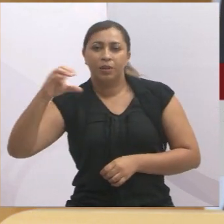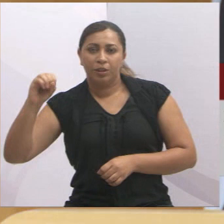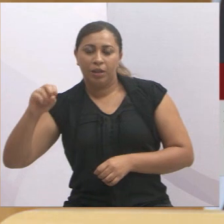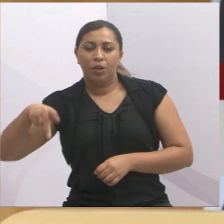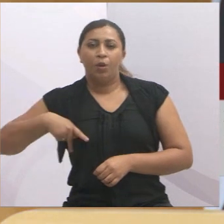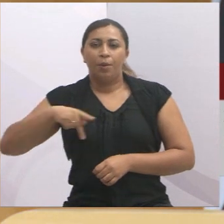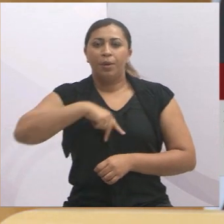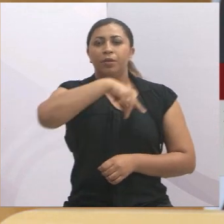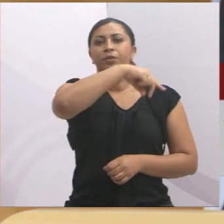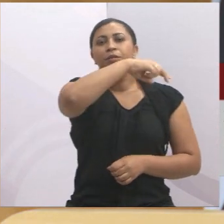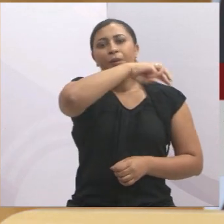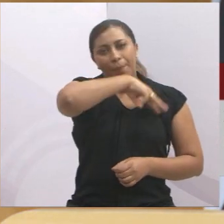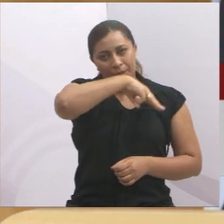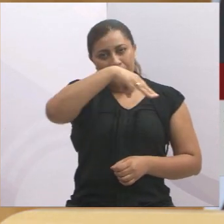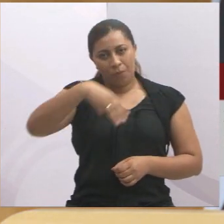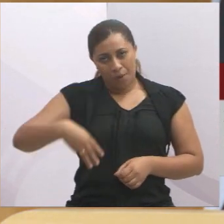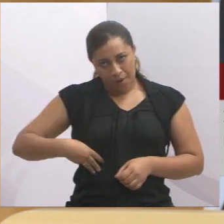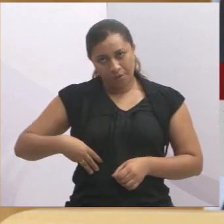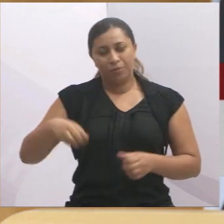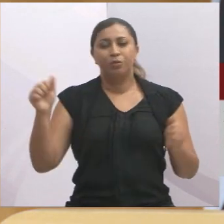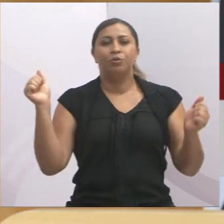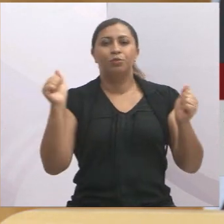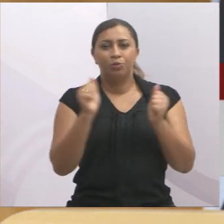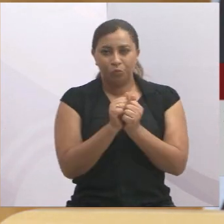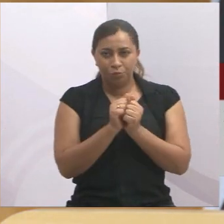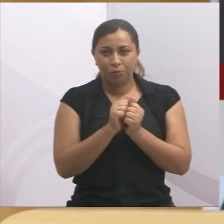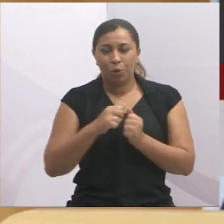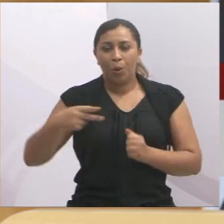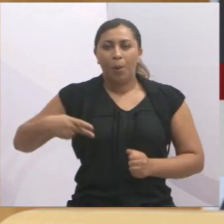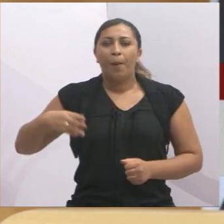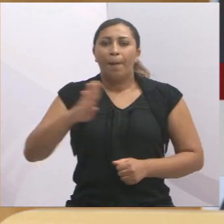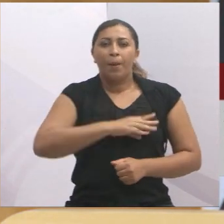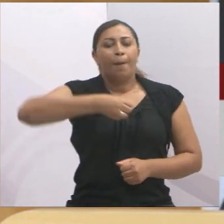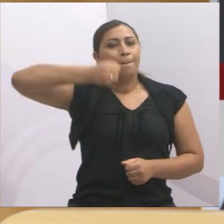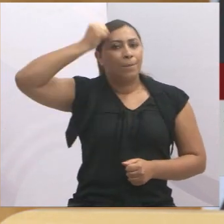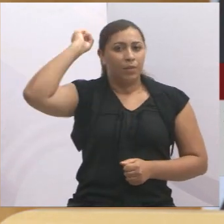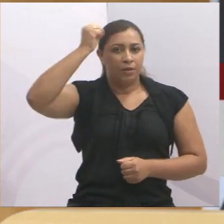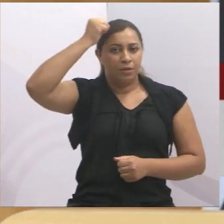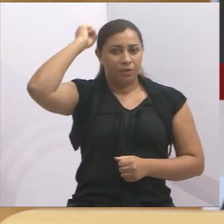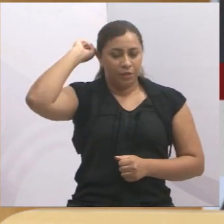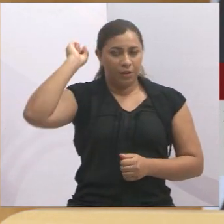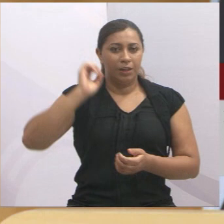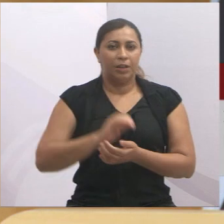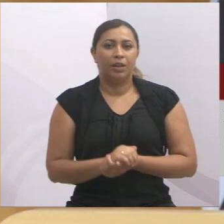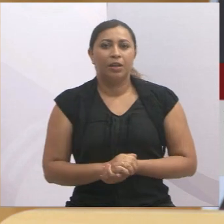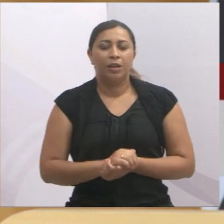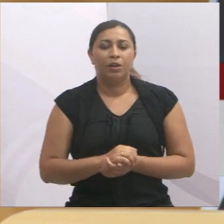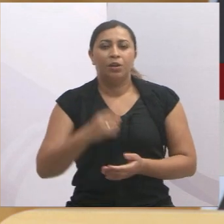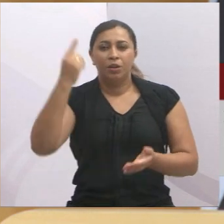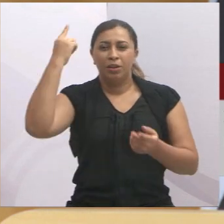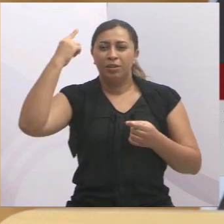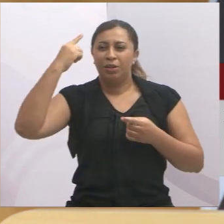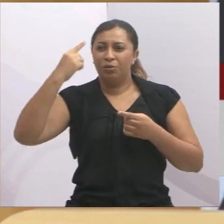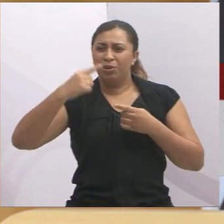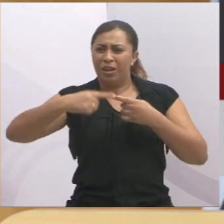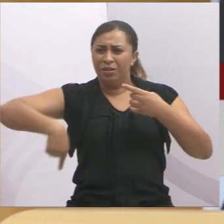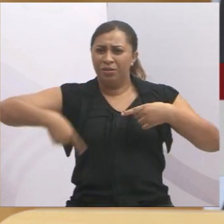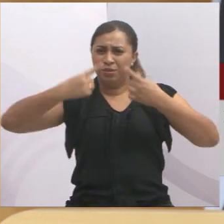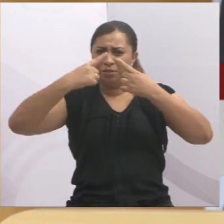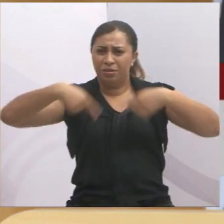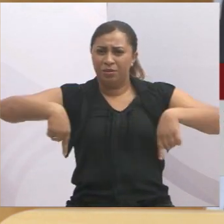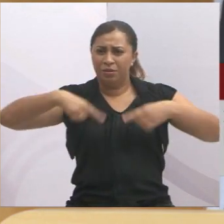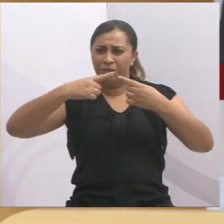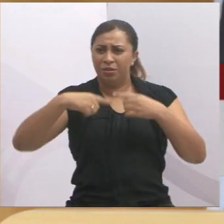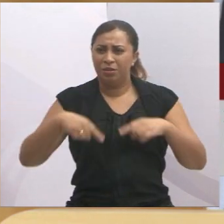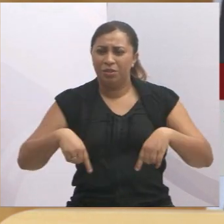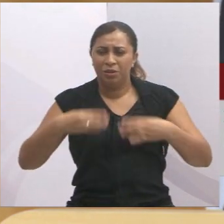Costa, juntamente com o reverendo Bispo Samuel Ferreira, inauguraram o Instituto Educacional Semear,